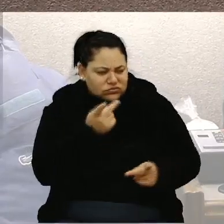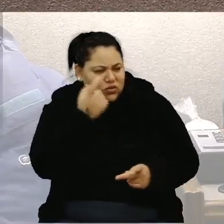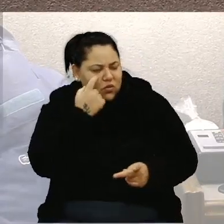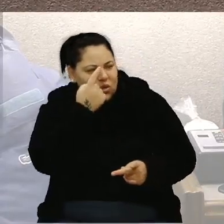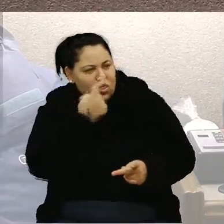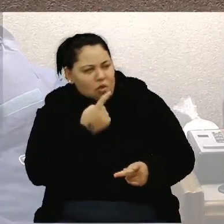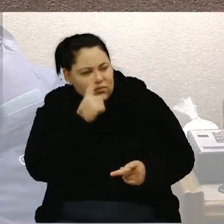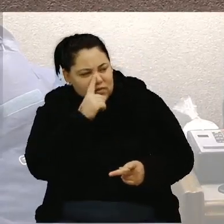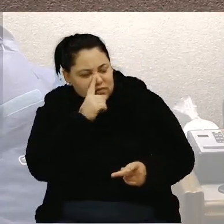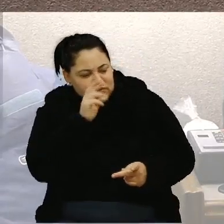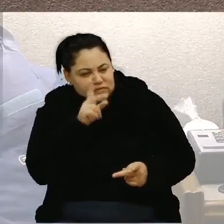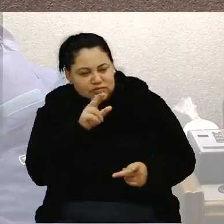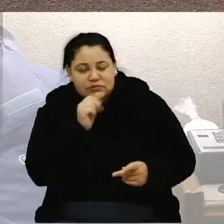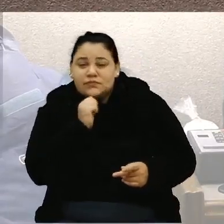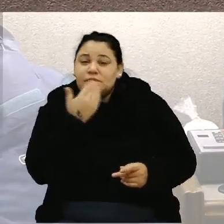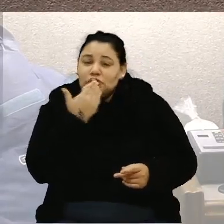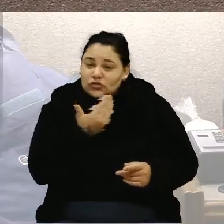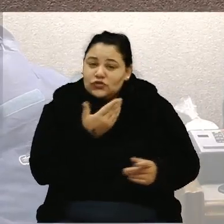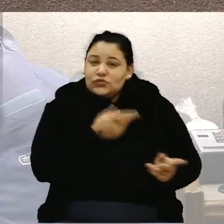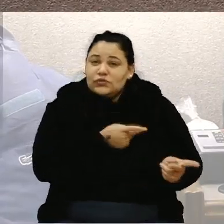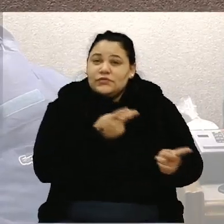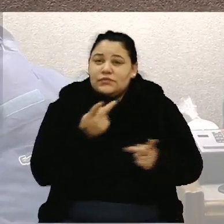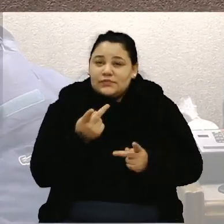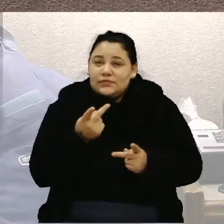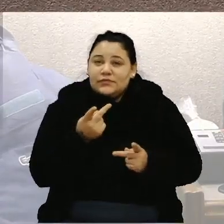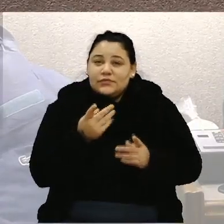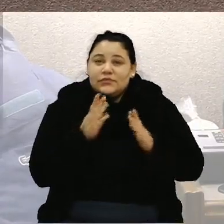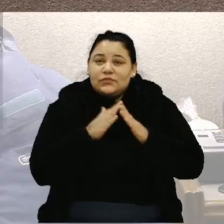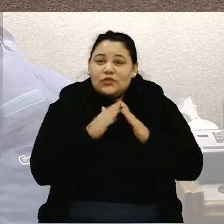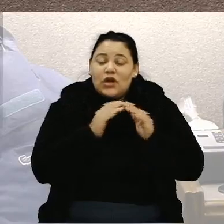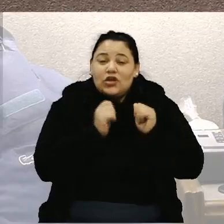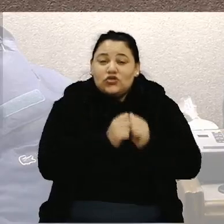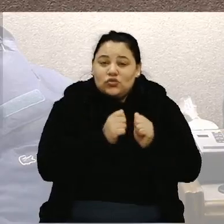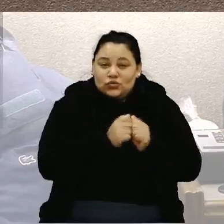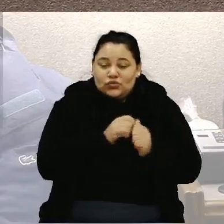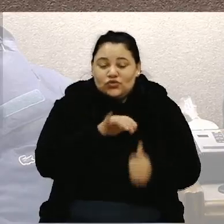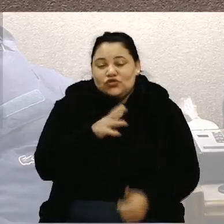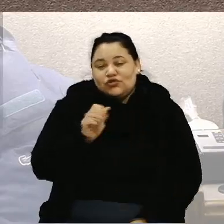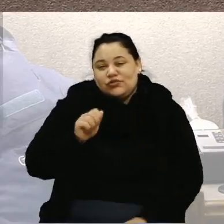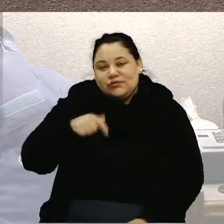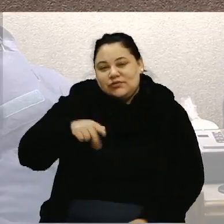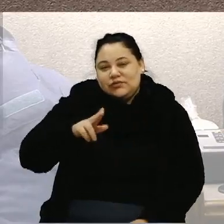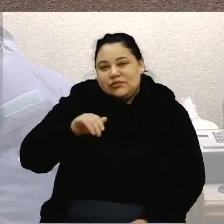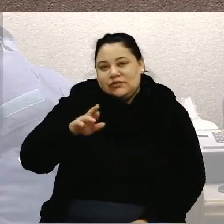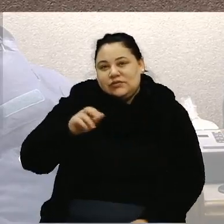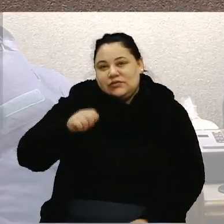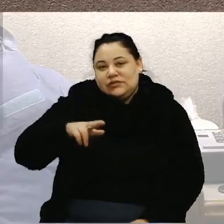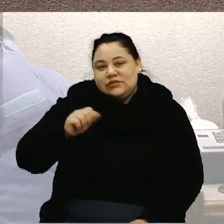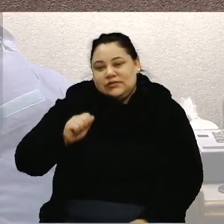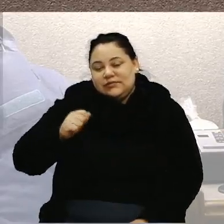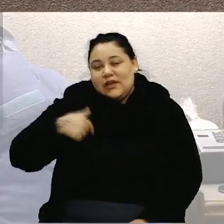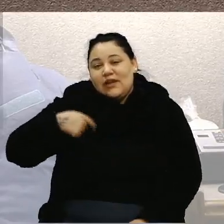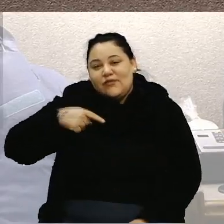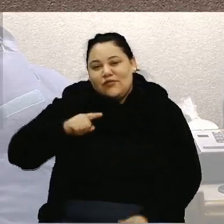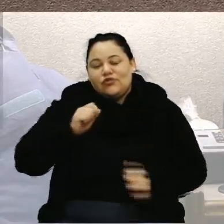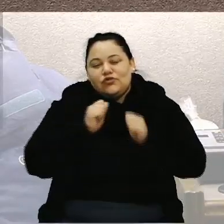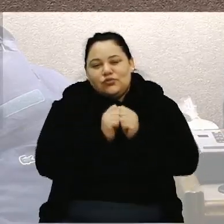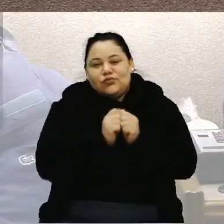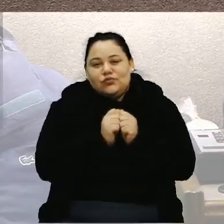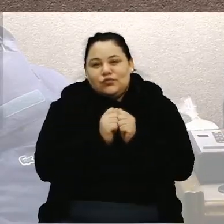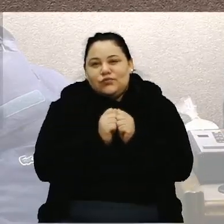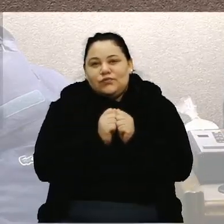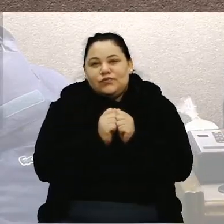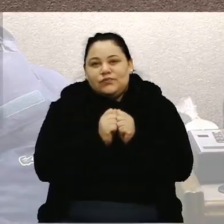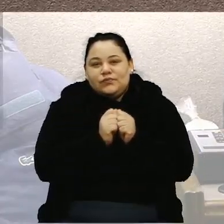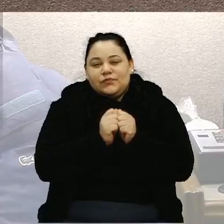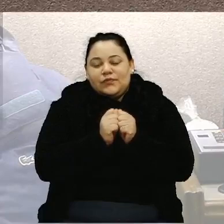irmão, pediu para levá-lo para morar com ela em Jaquirana. Assim, José foi embora com Elvira, enquanto sua mãe ficou com